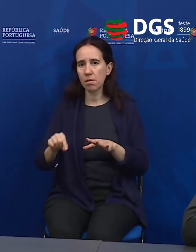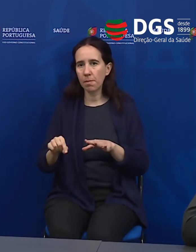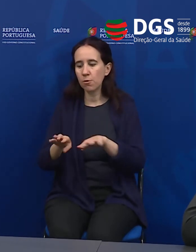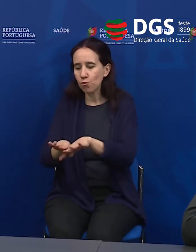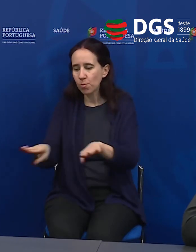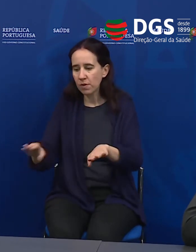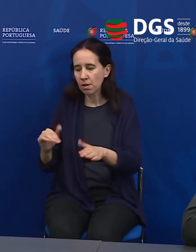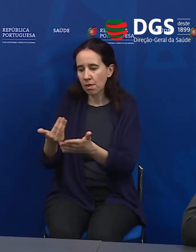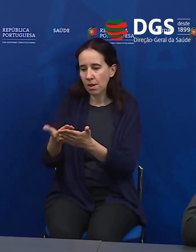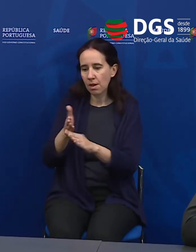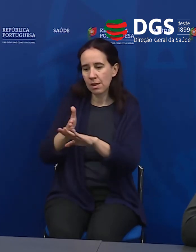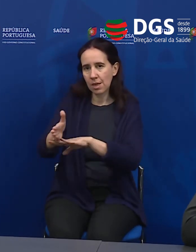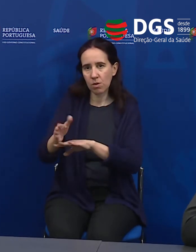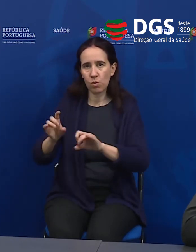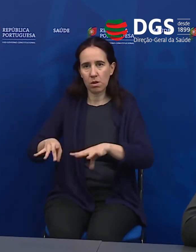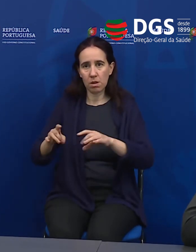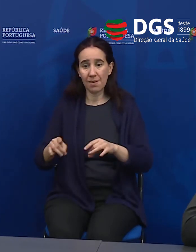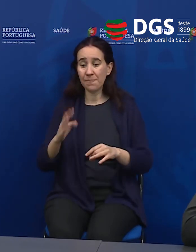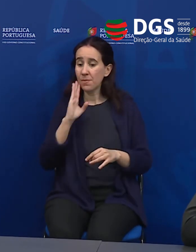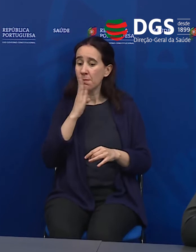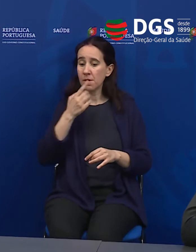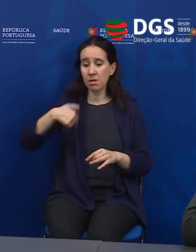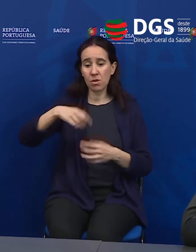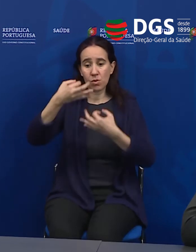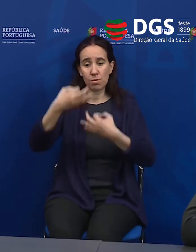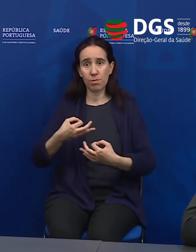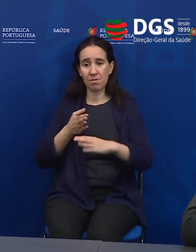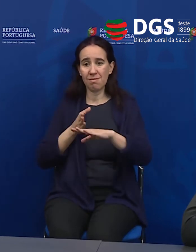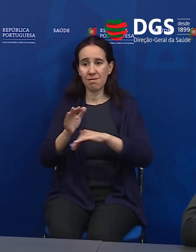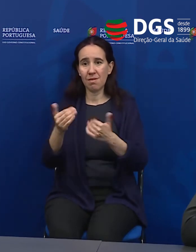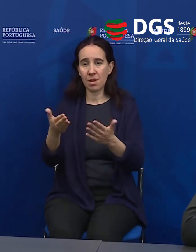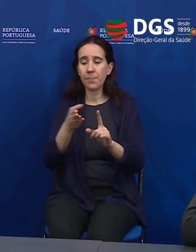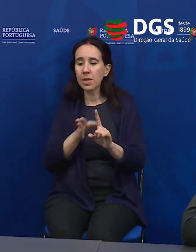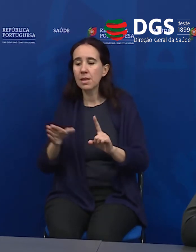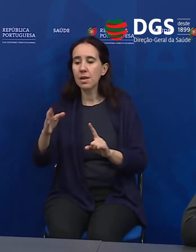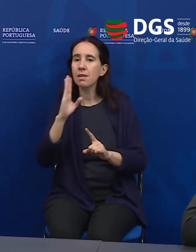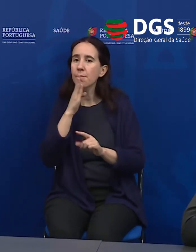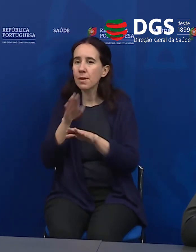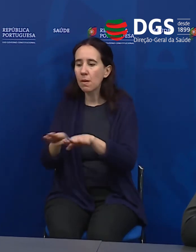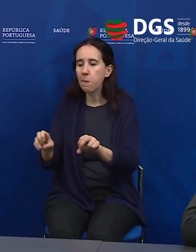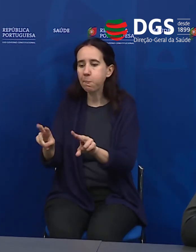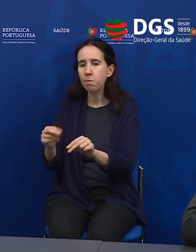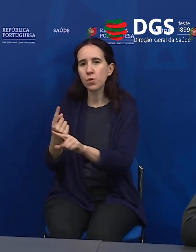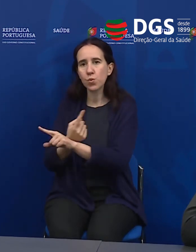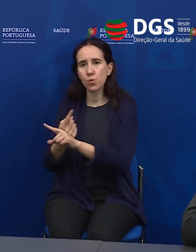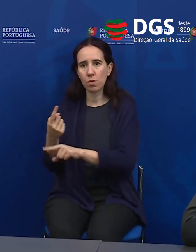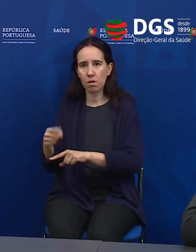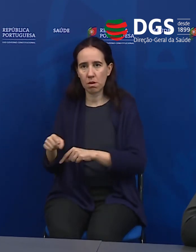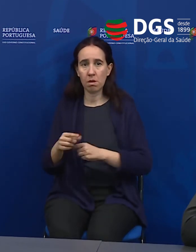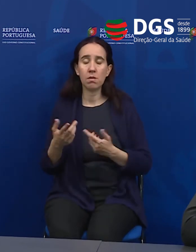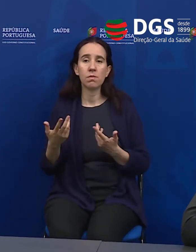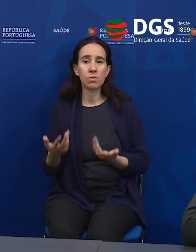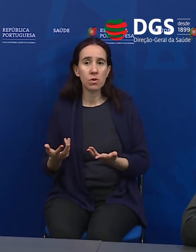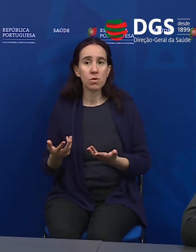das superfícies. A transmissão direta depende do nosso comportamento, a indireta depende da limpeza e desinfecção das superfícies. E,